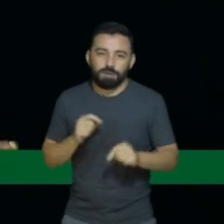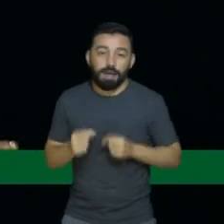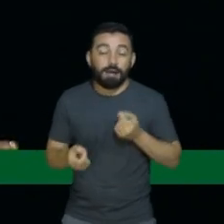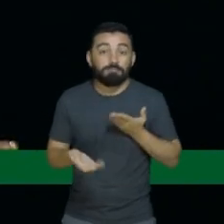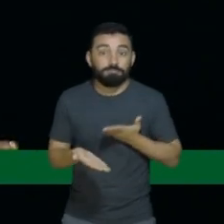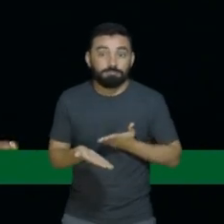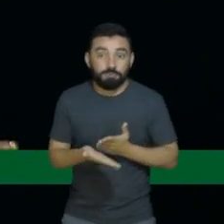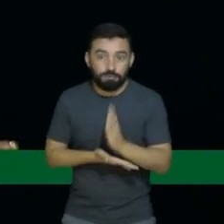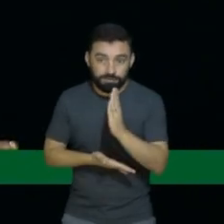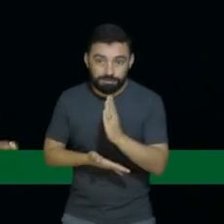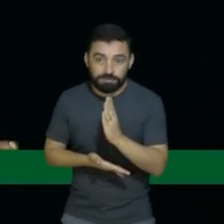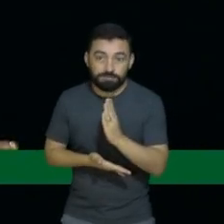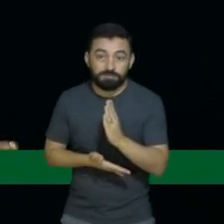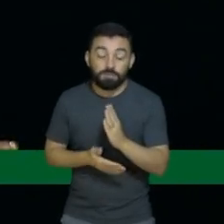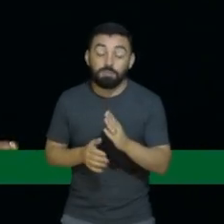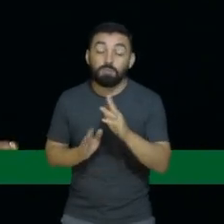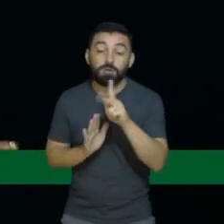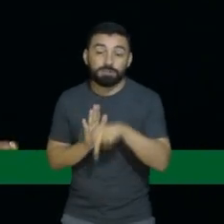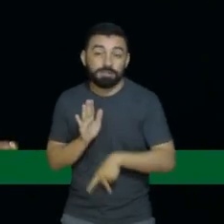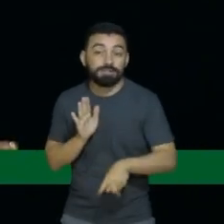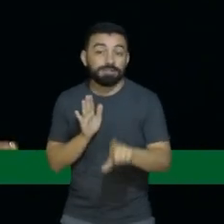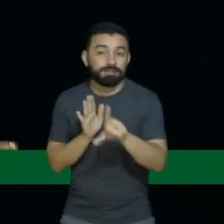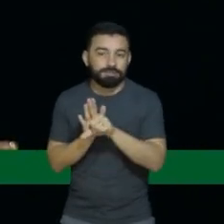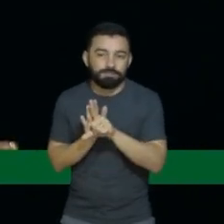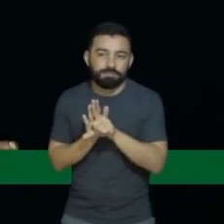aprovação em plenário do projeto de lei